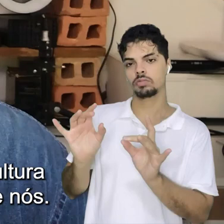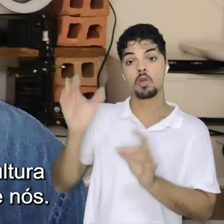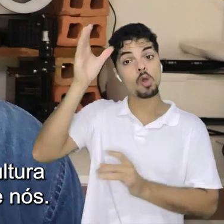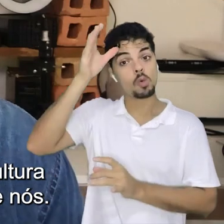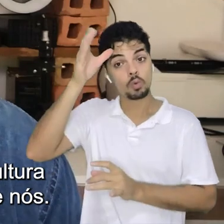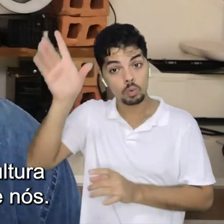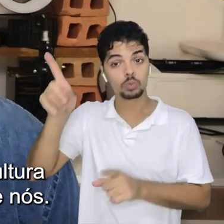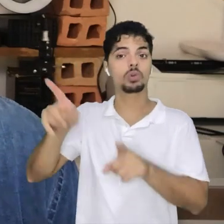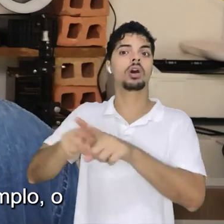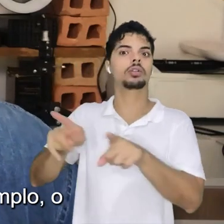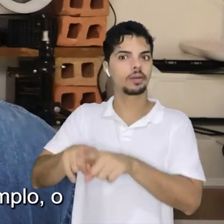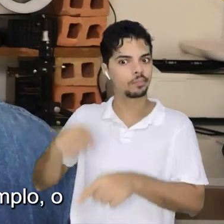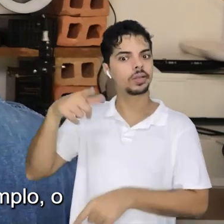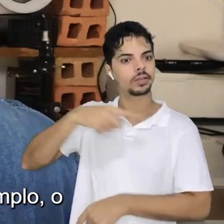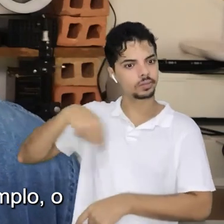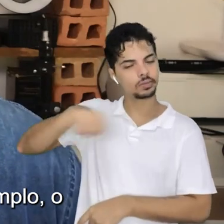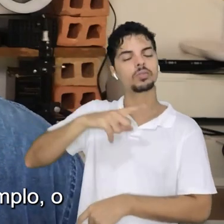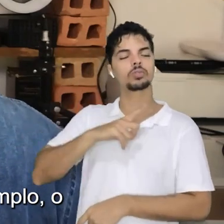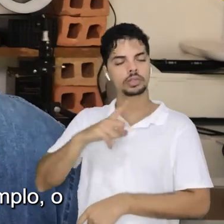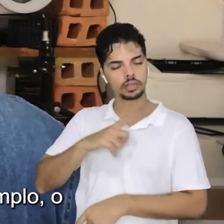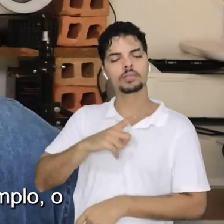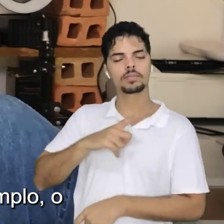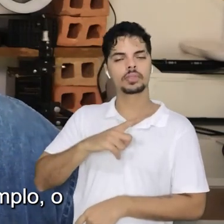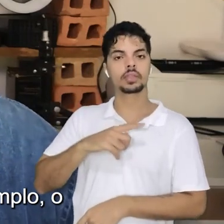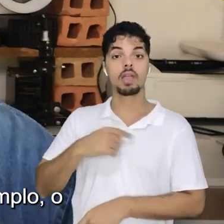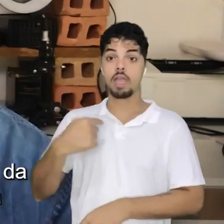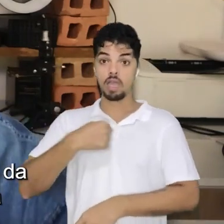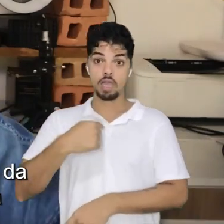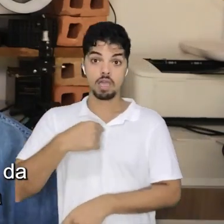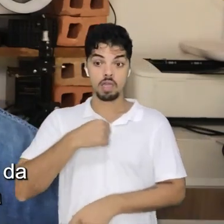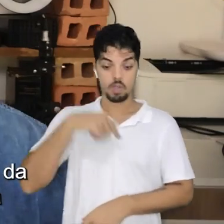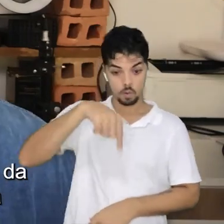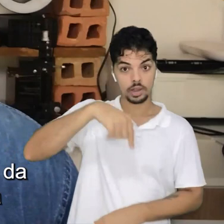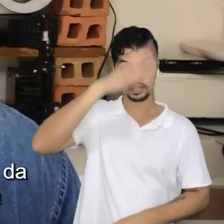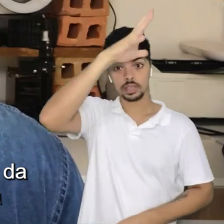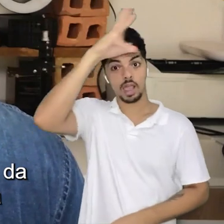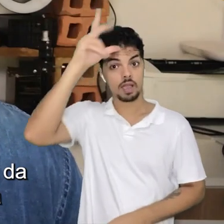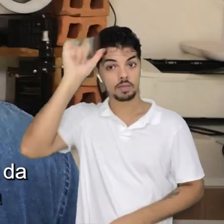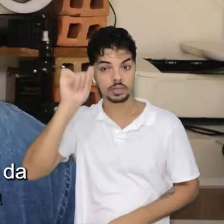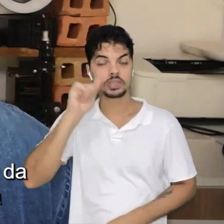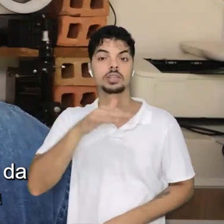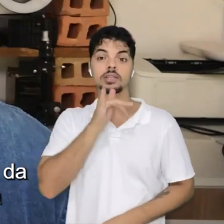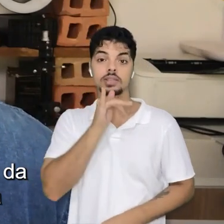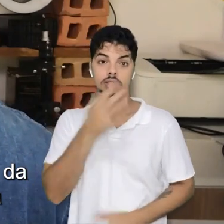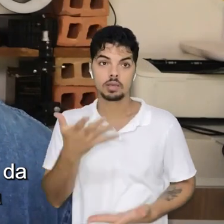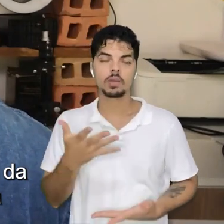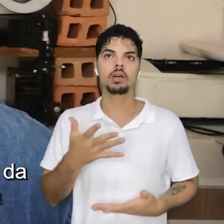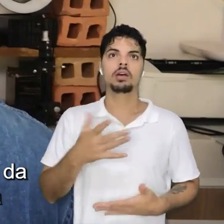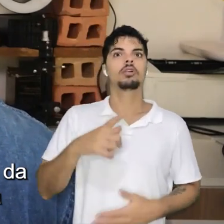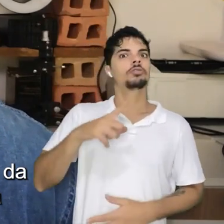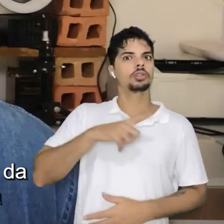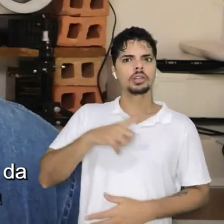próximas de nós como habitante do Amazonas por exemplo o conhecimento que temas a respeito da História da Geografia